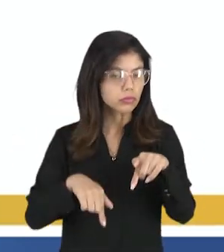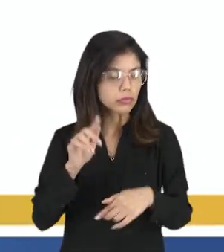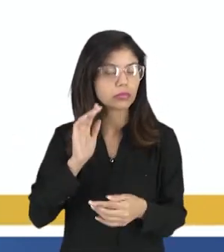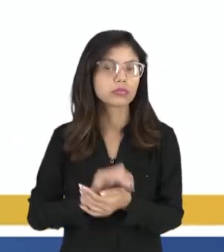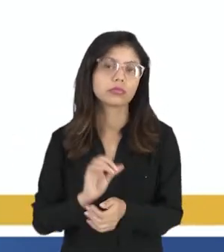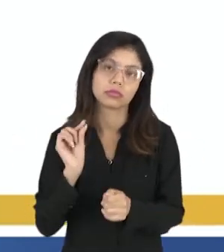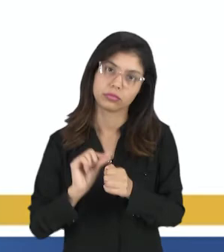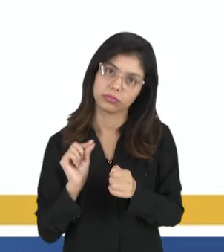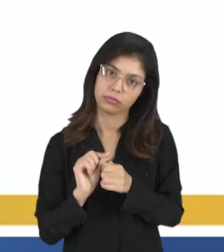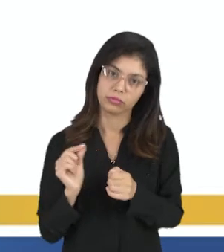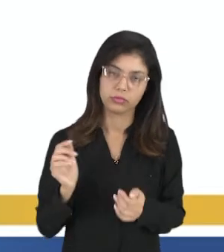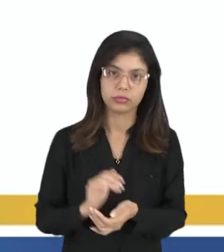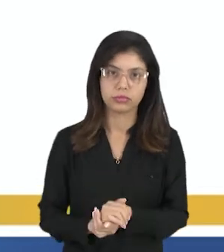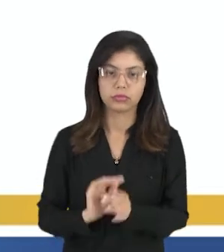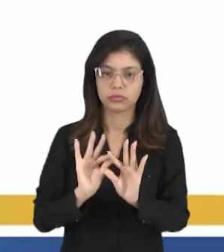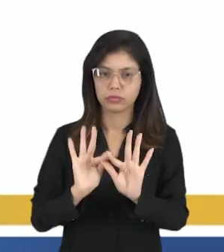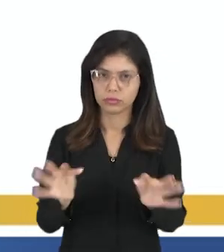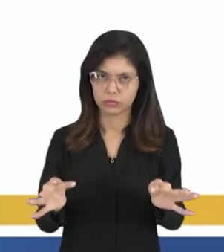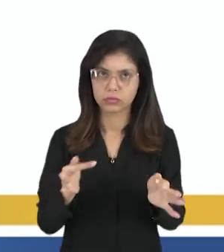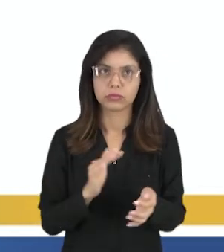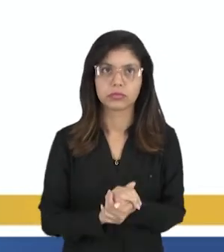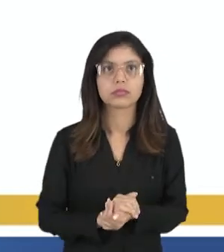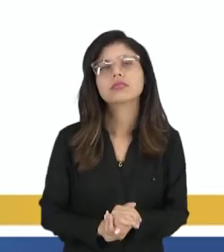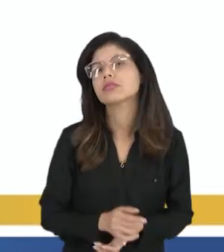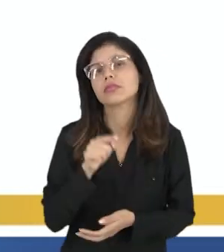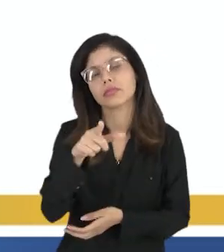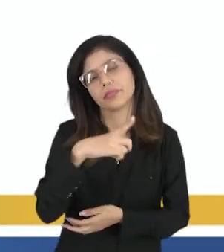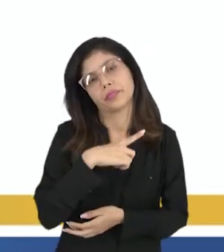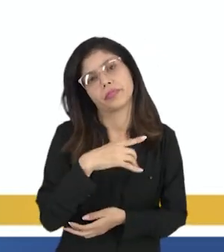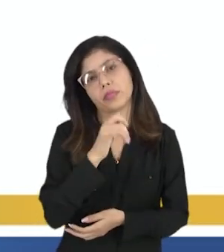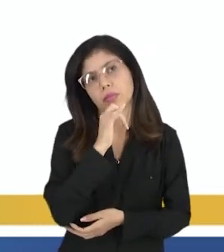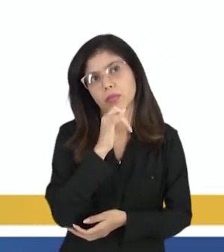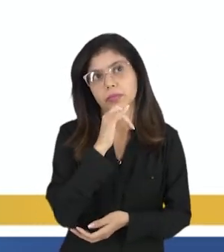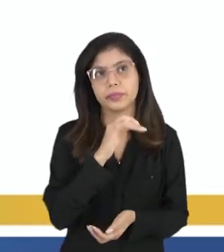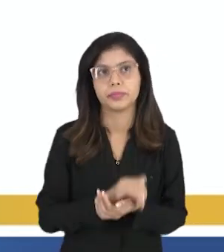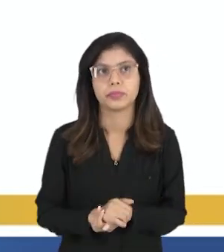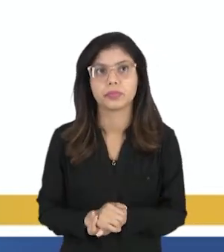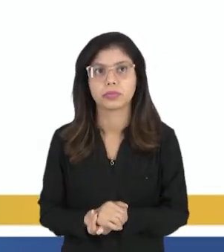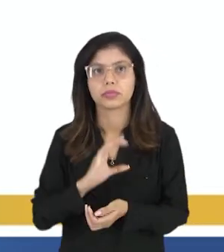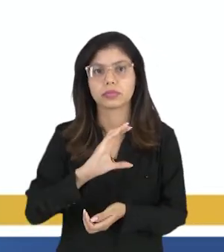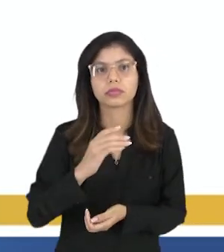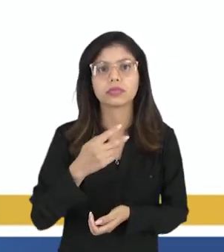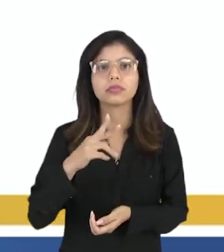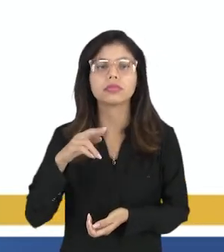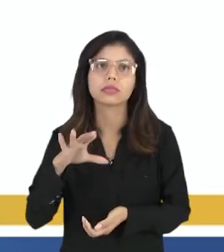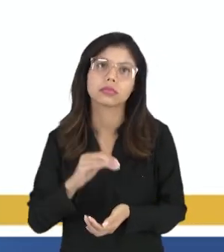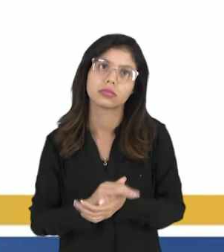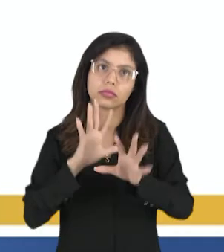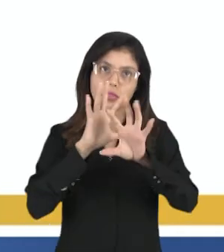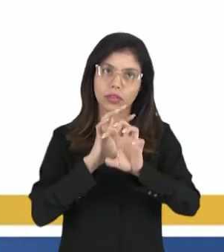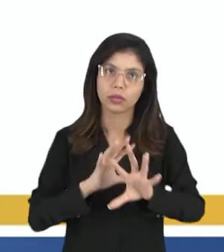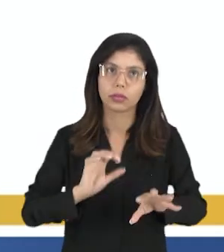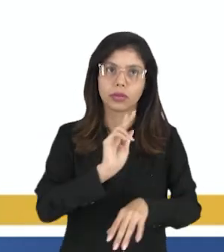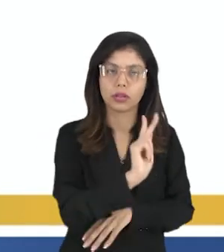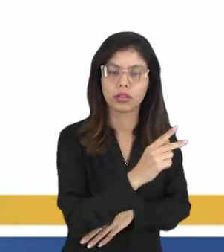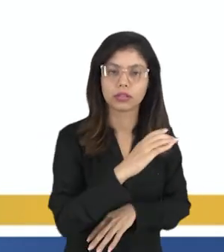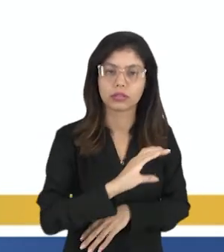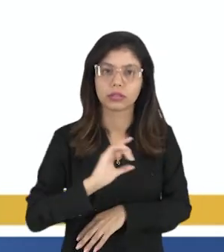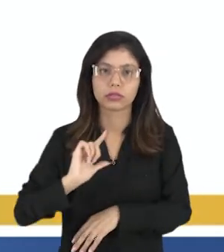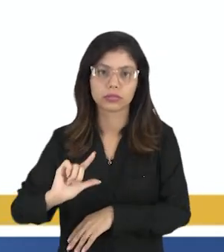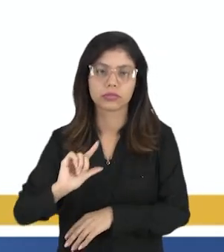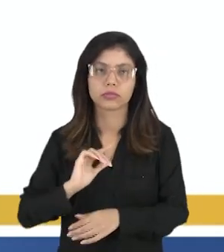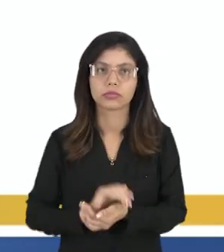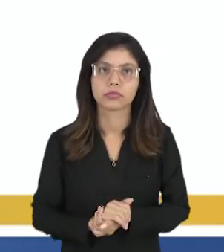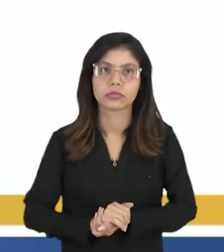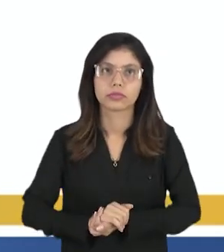uma substância simples. E aqui nós temos o exemplo de substâncias compostas. O gás clorídrico, então a gente tem